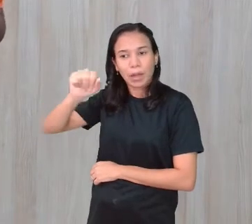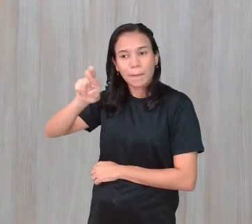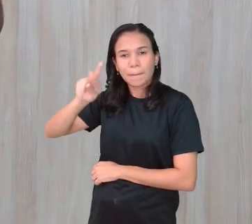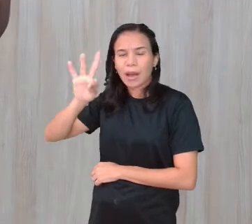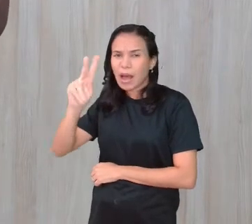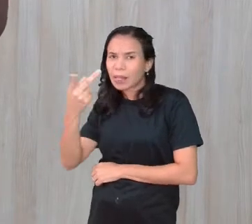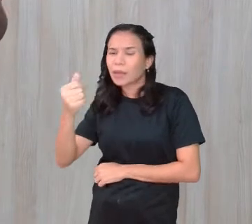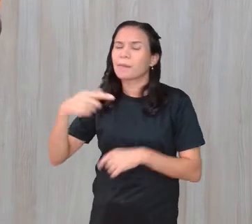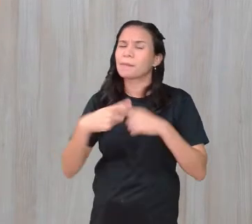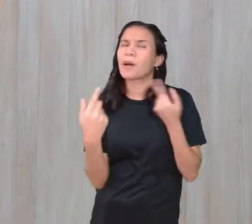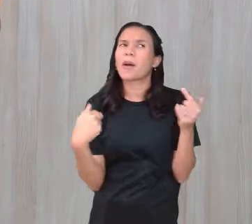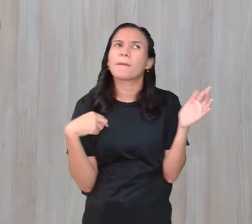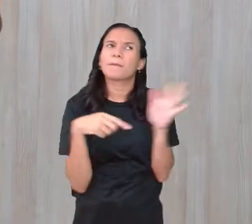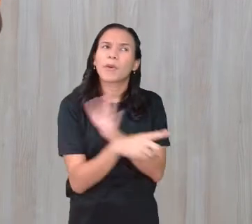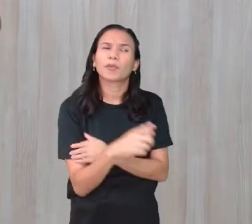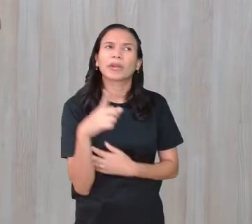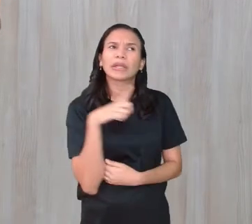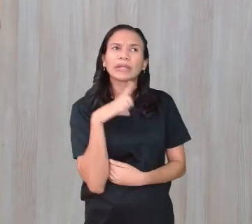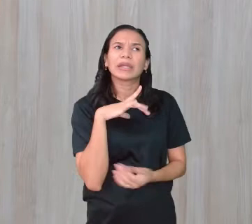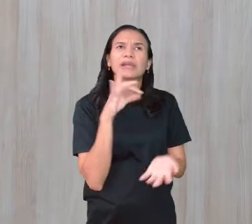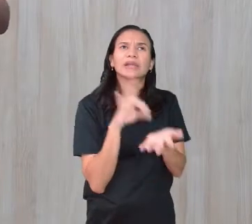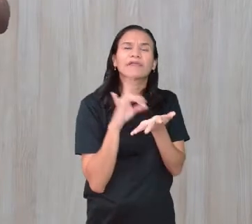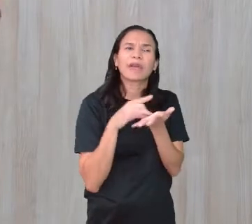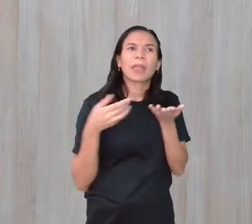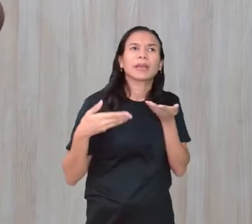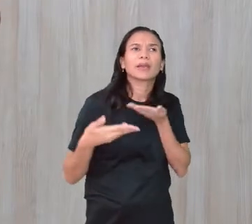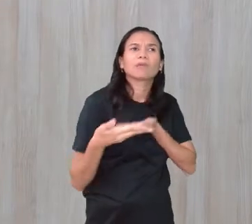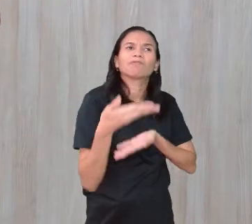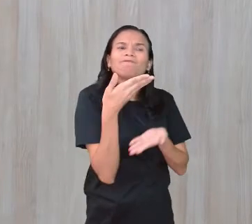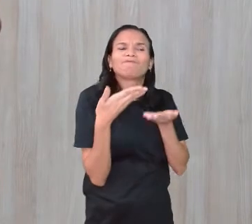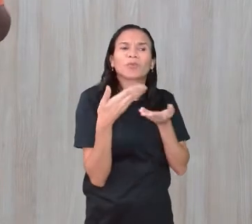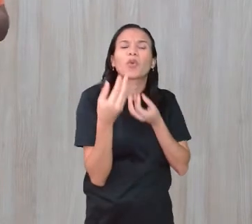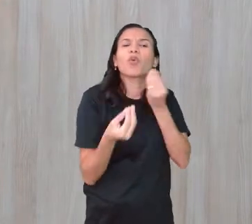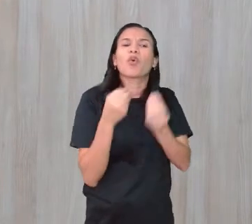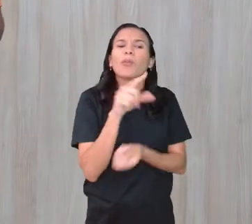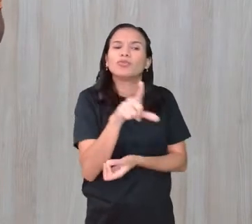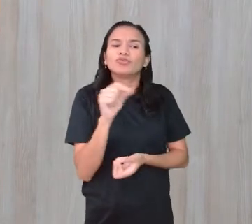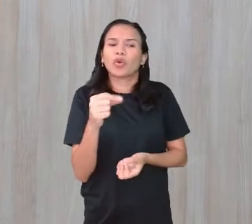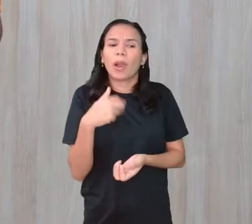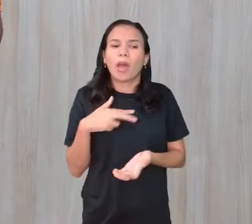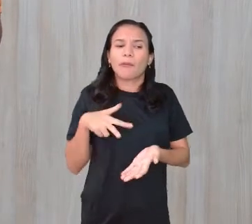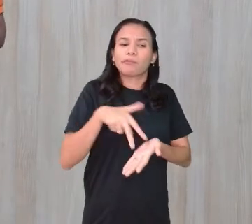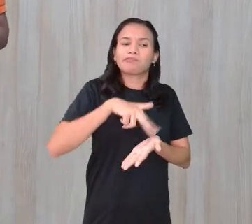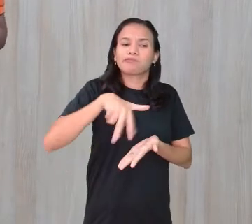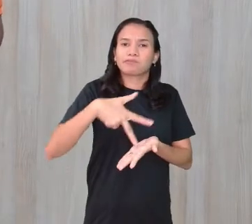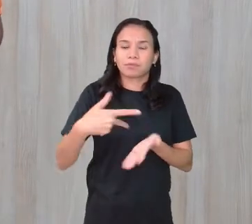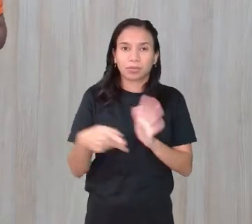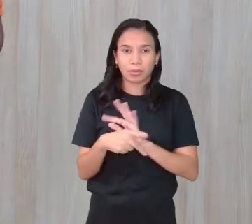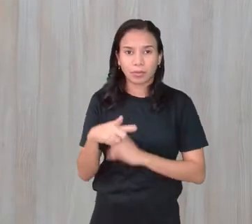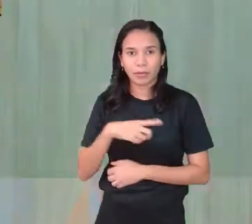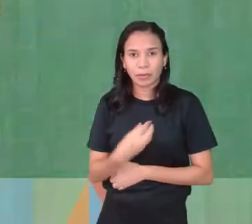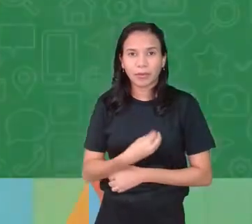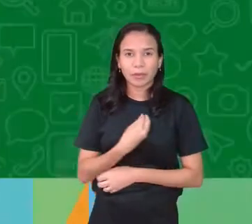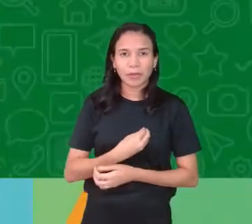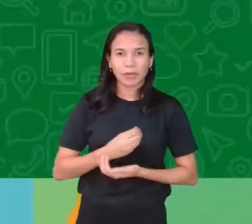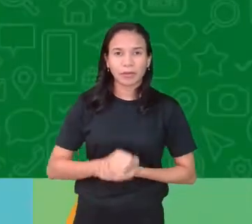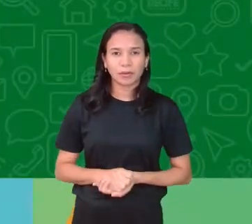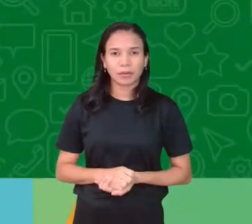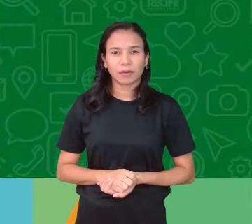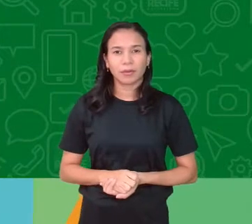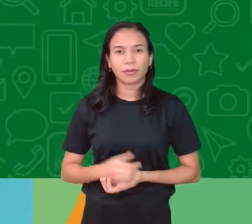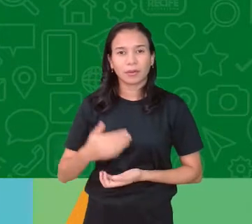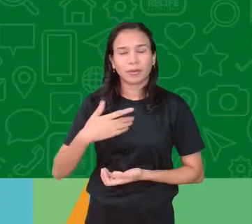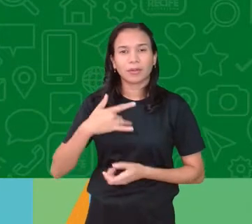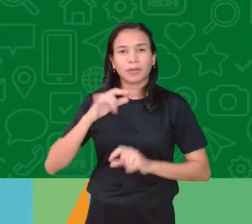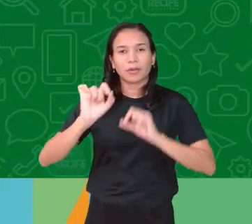mas eu perguntei para ele se havia como é que foi essa escolha do enredo para ele na dança dele. Bora assistir. E aí, né, o